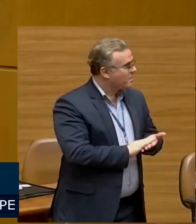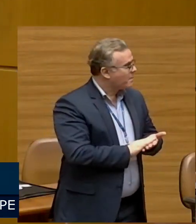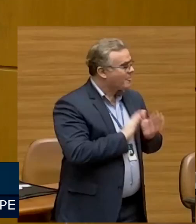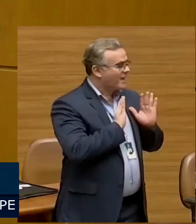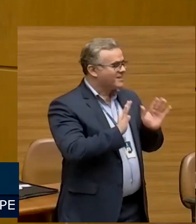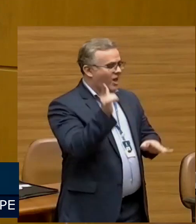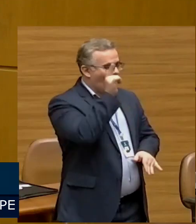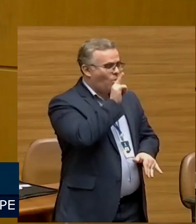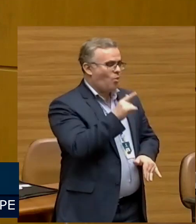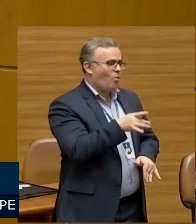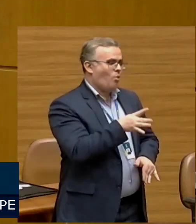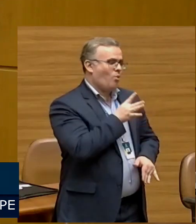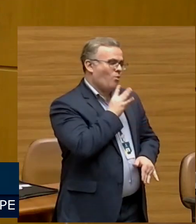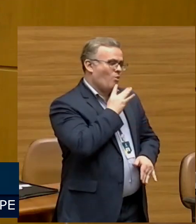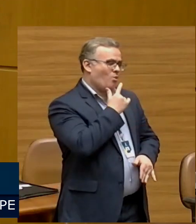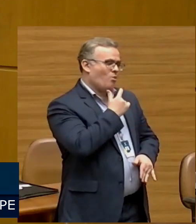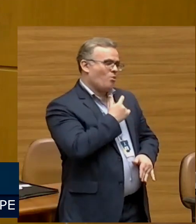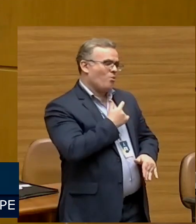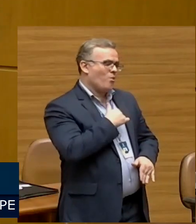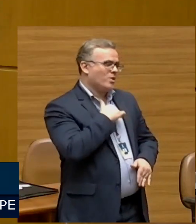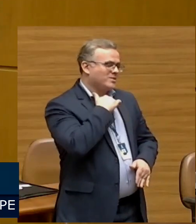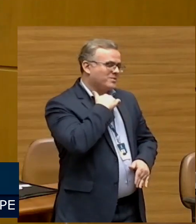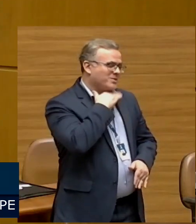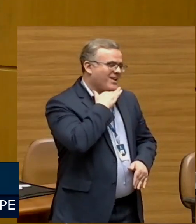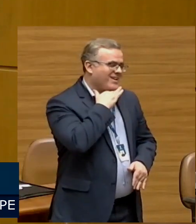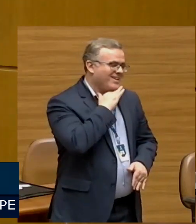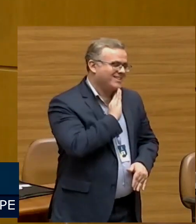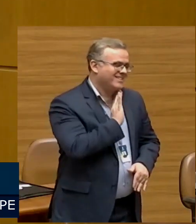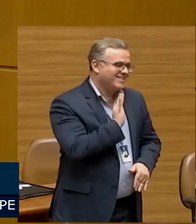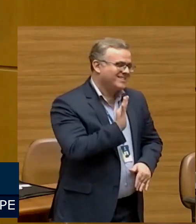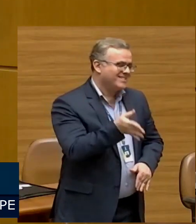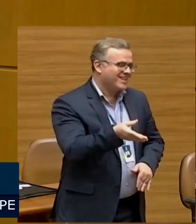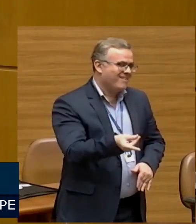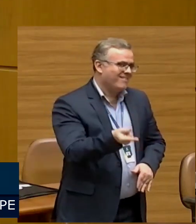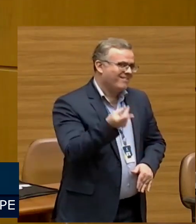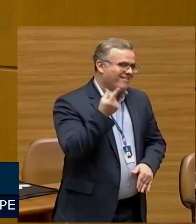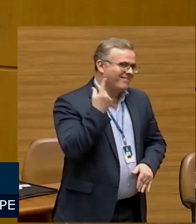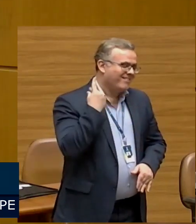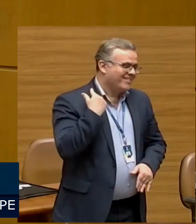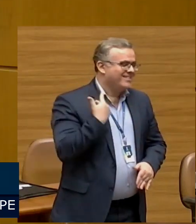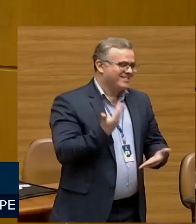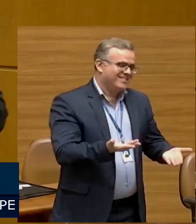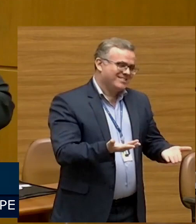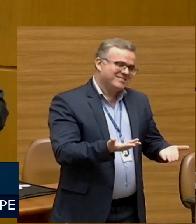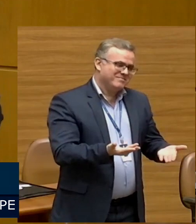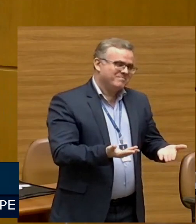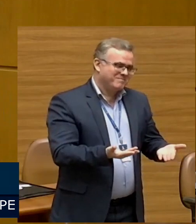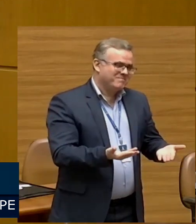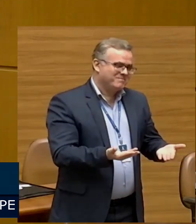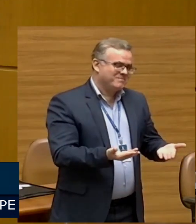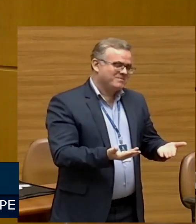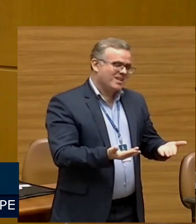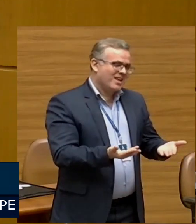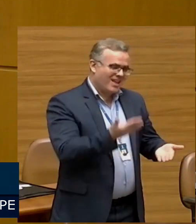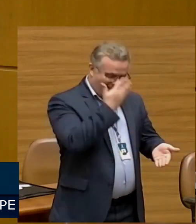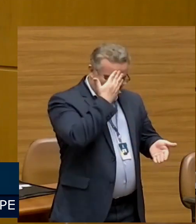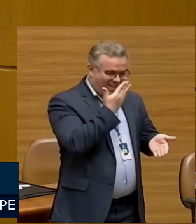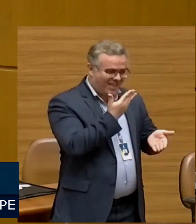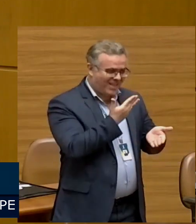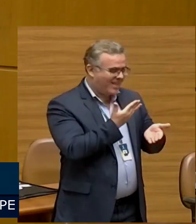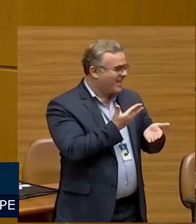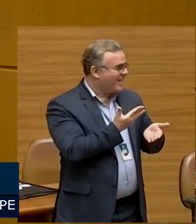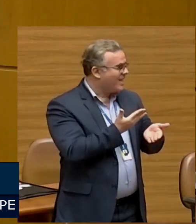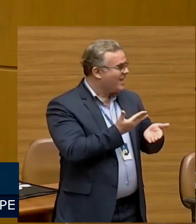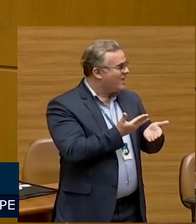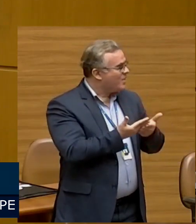Lucas já me conhecer desde a sua tenra idade, né, Lucas? Mas não sei se está tendo... Acredito que esteja, né? Estou vendo ali